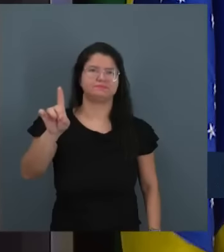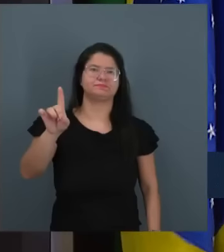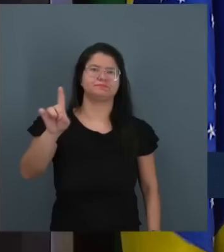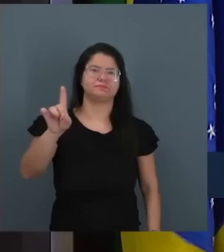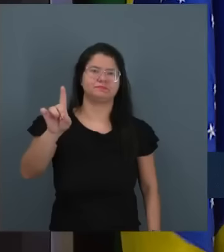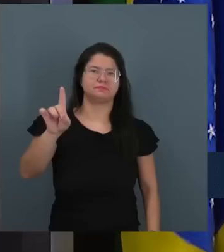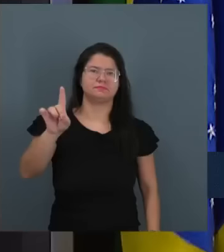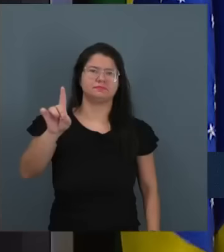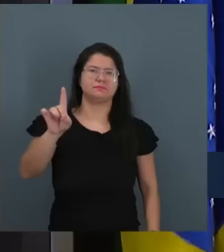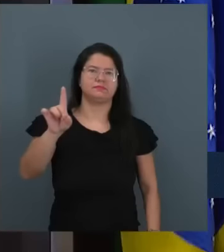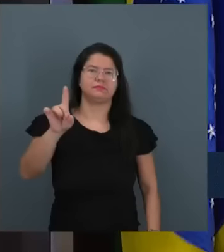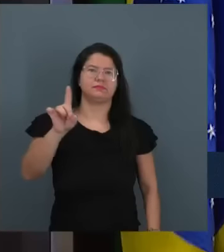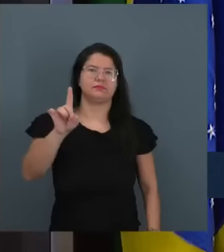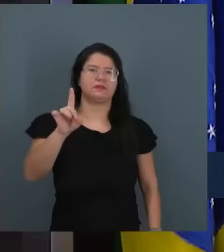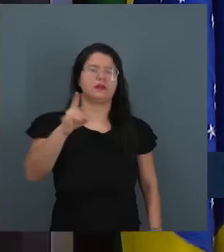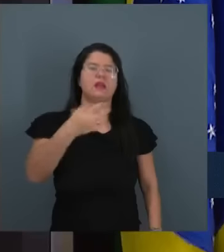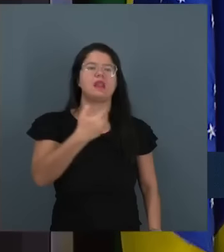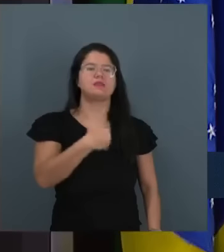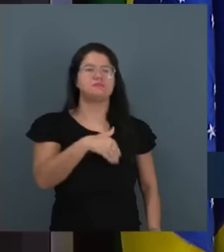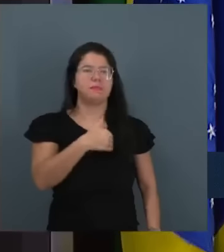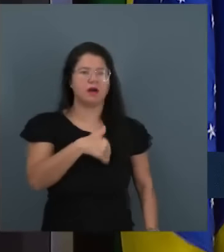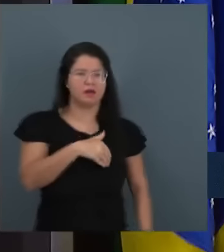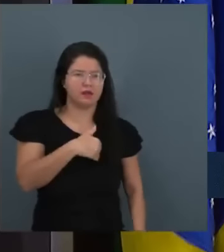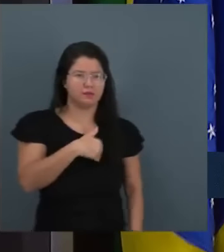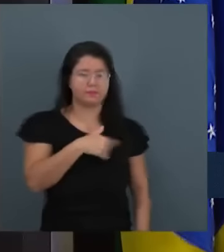de Madrid. Estava lá o deputado